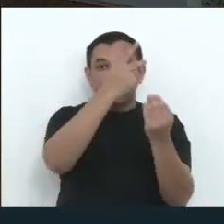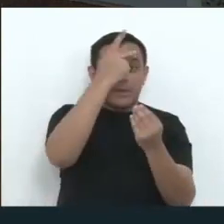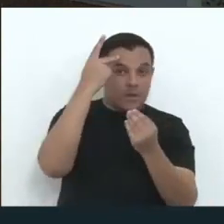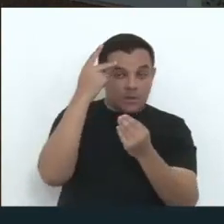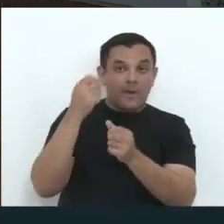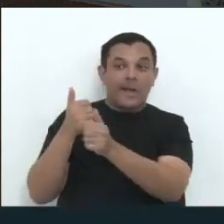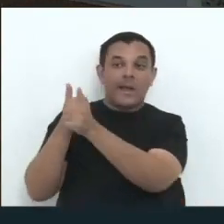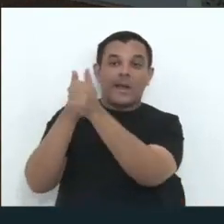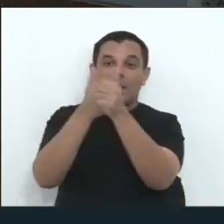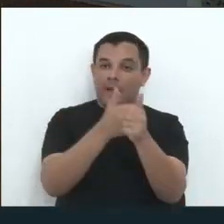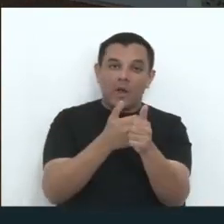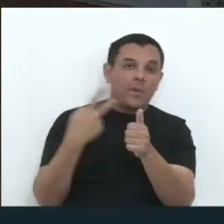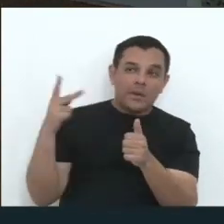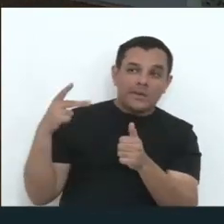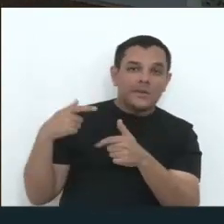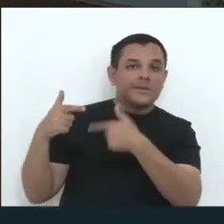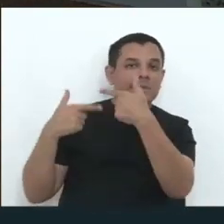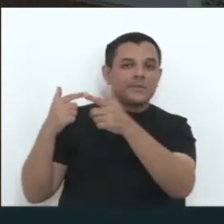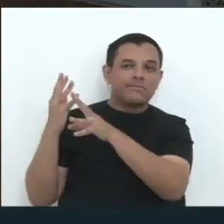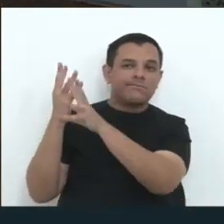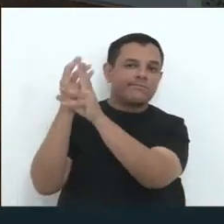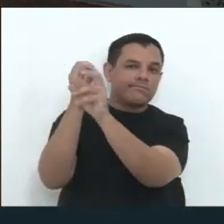acompanharam o seu trabalho ao longo do tempo.